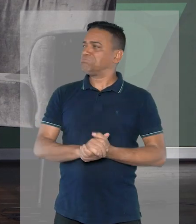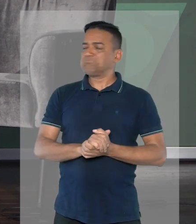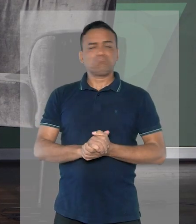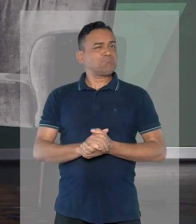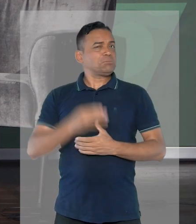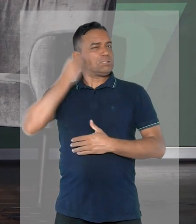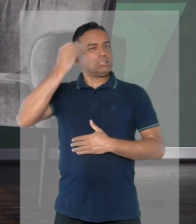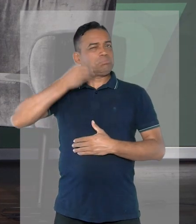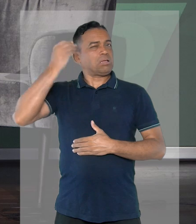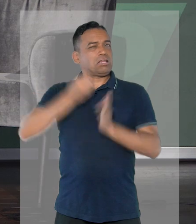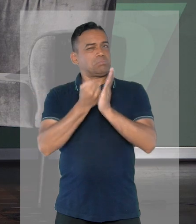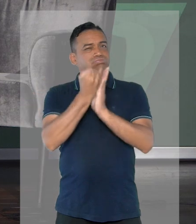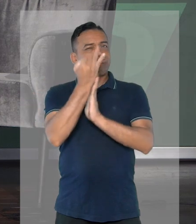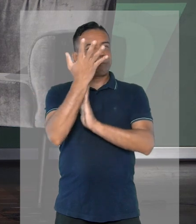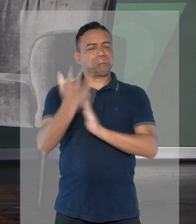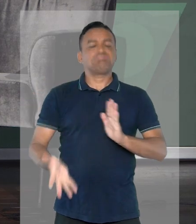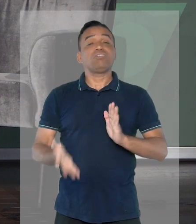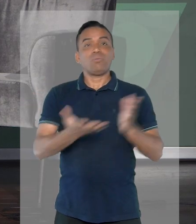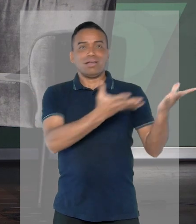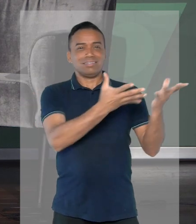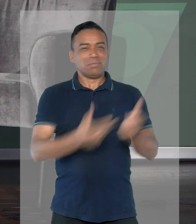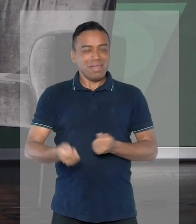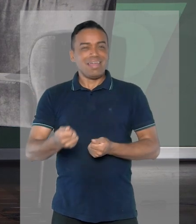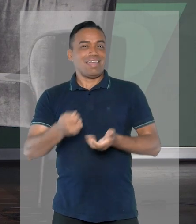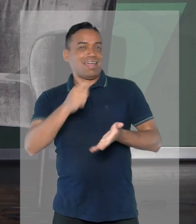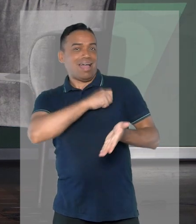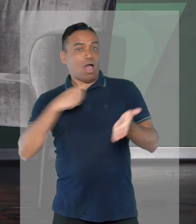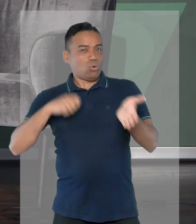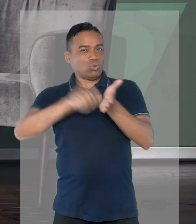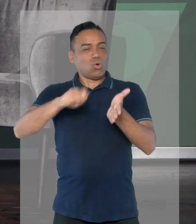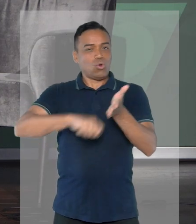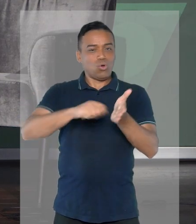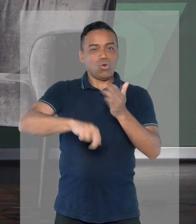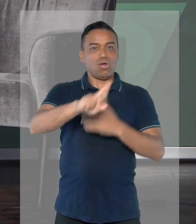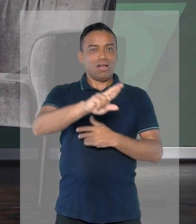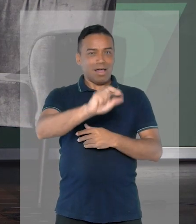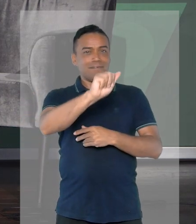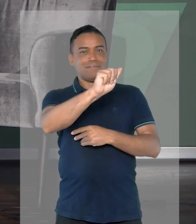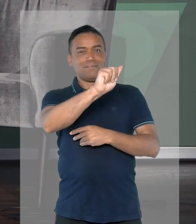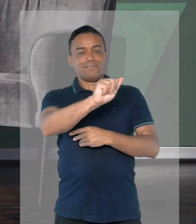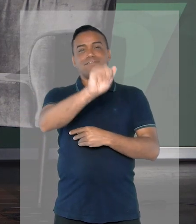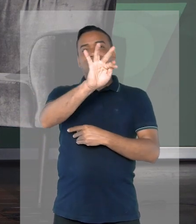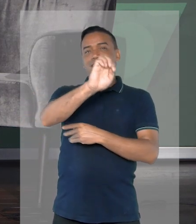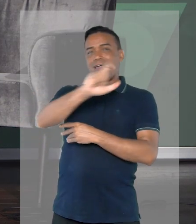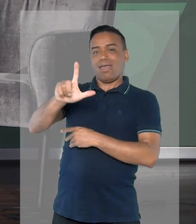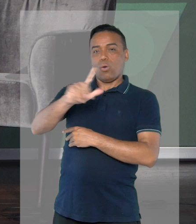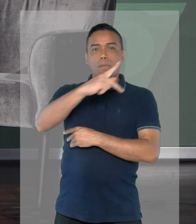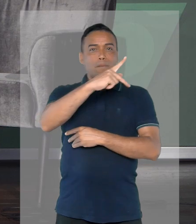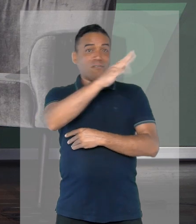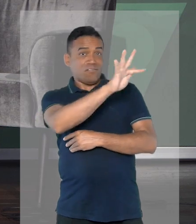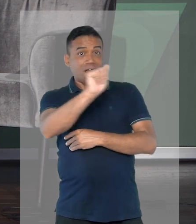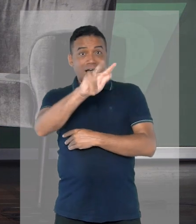gente? Vamos receber o nosso autor, então. Bem-vindo, Rafael Fava Belúzio.